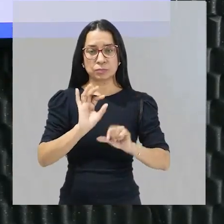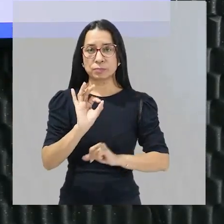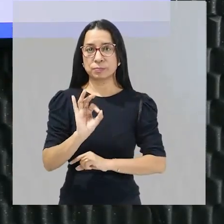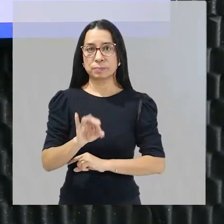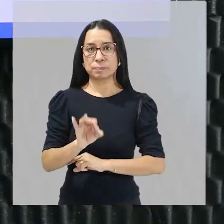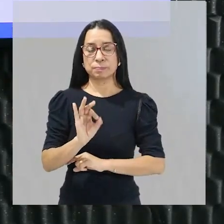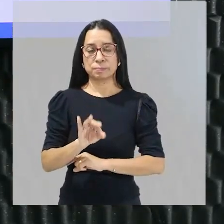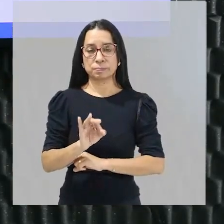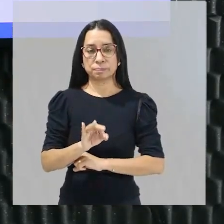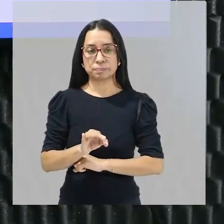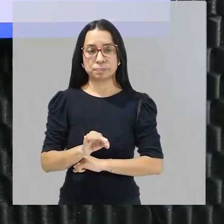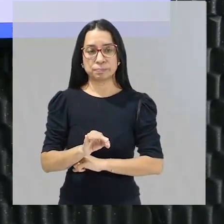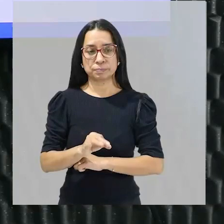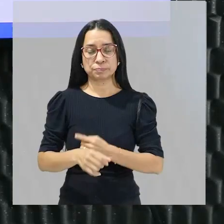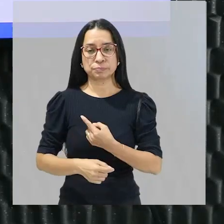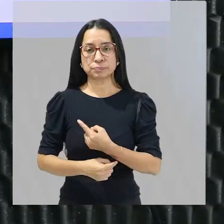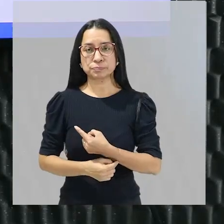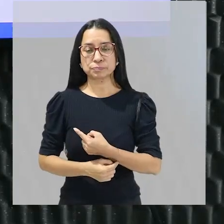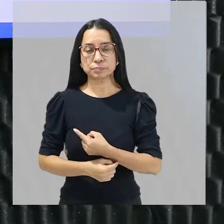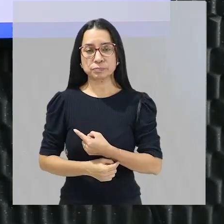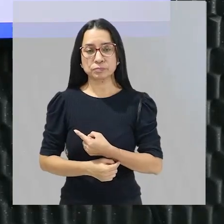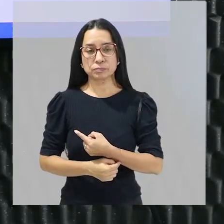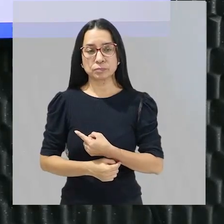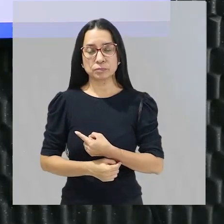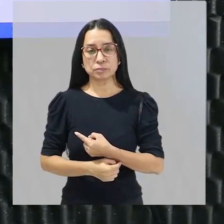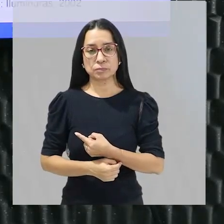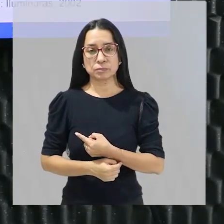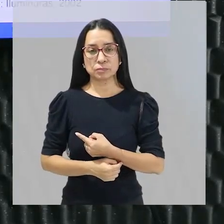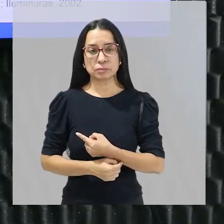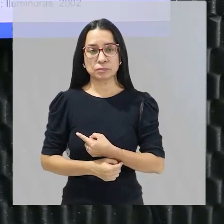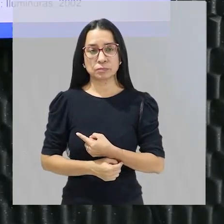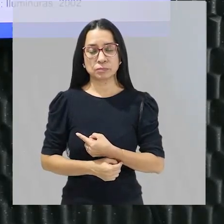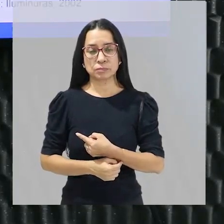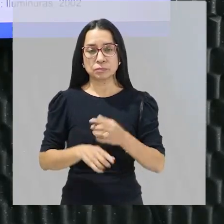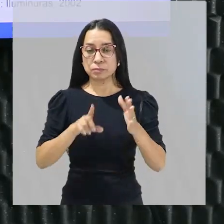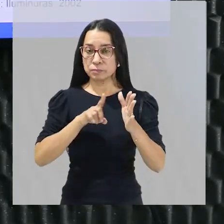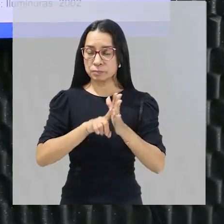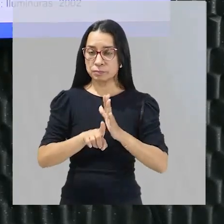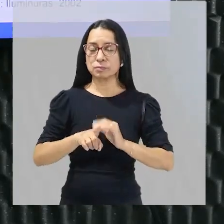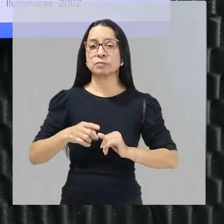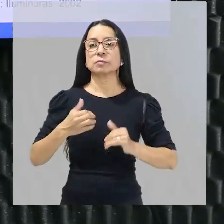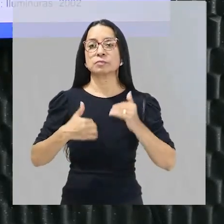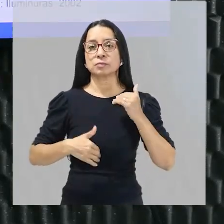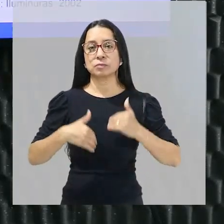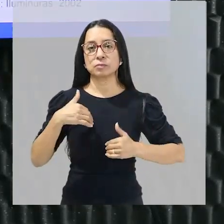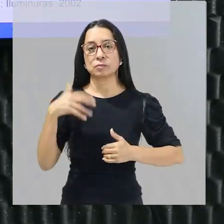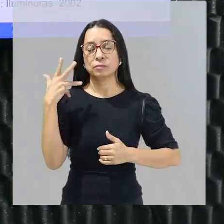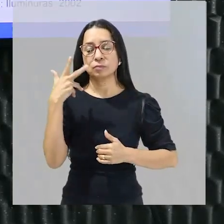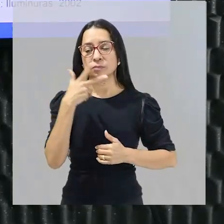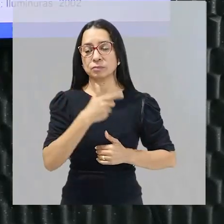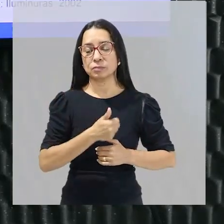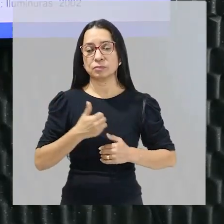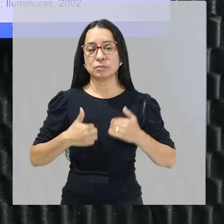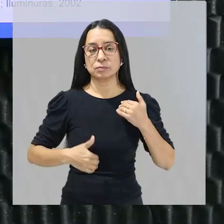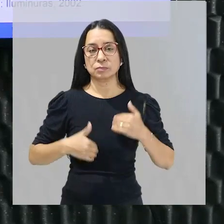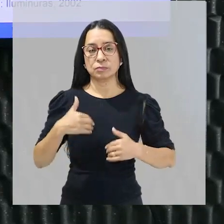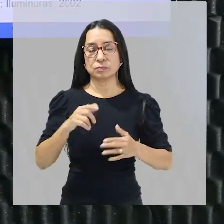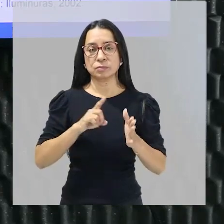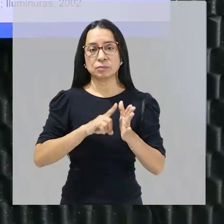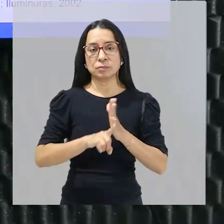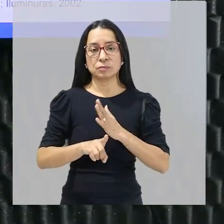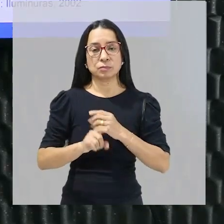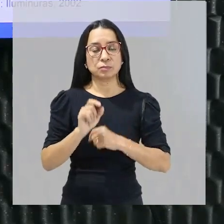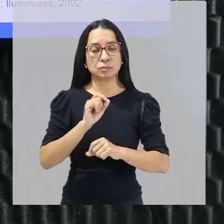assinalar, ok? Assinale para você a letra E, ok? A questão do corpo, a beleza do corpo, a questão do